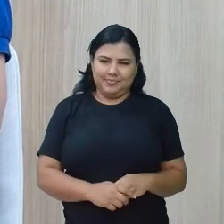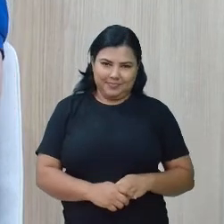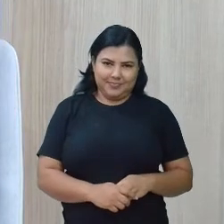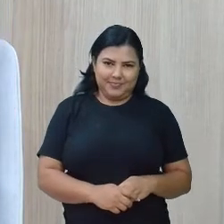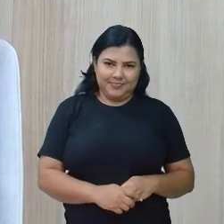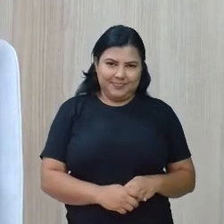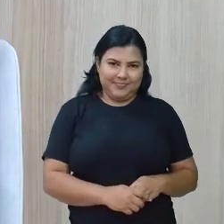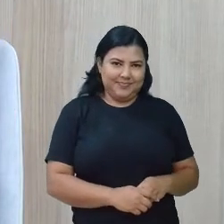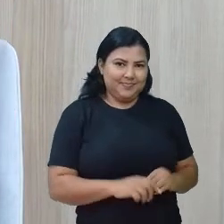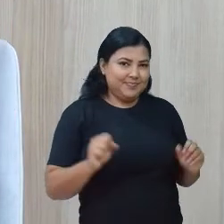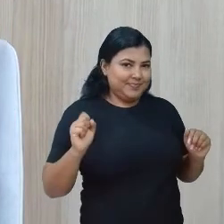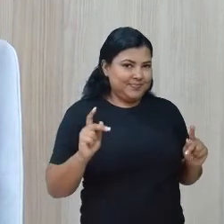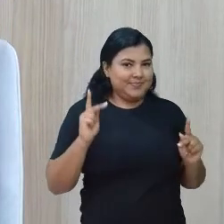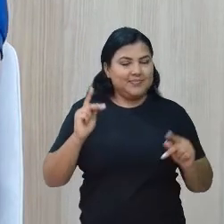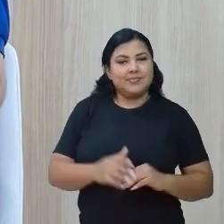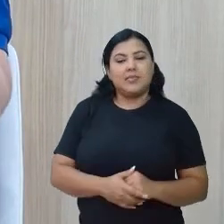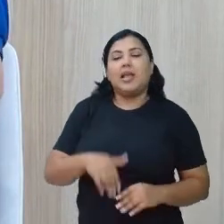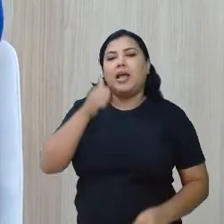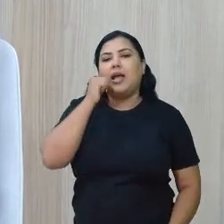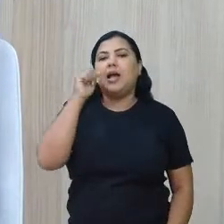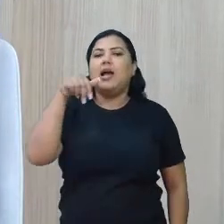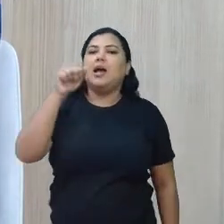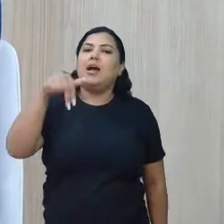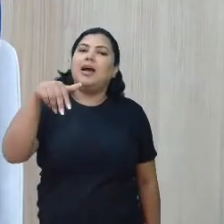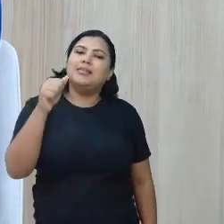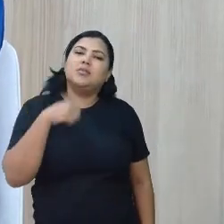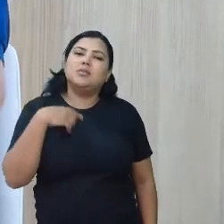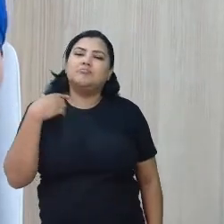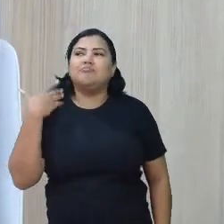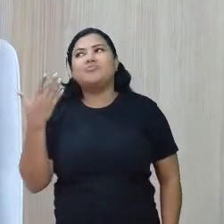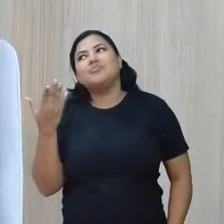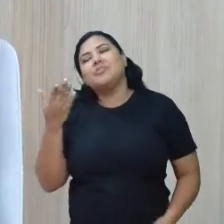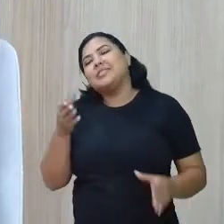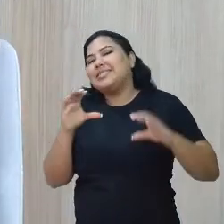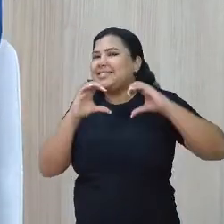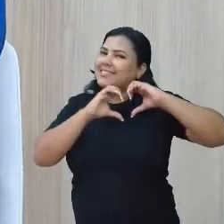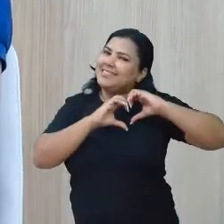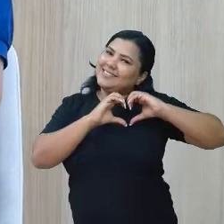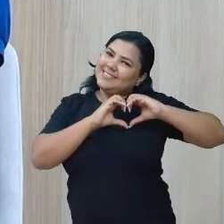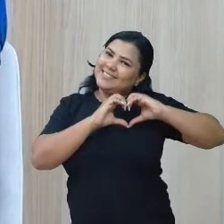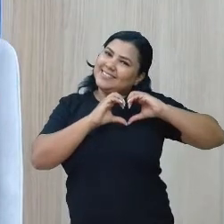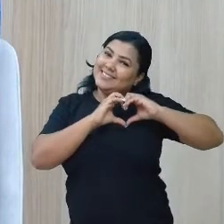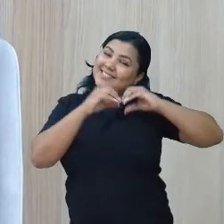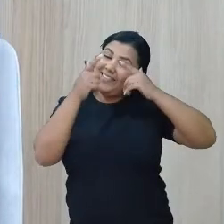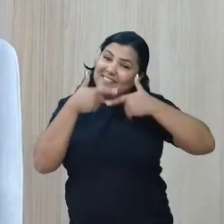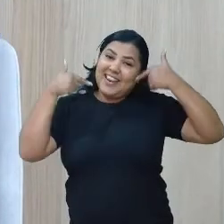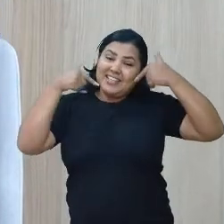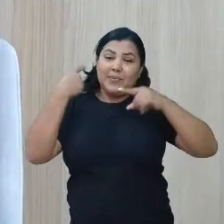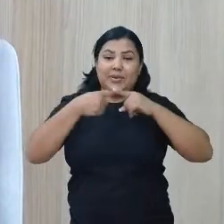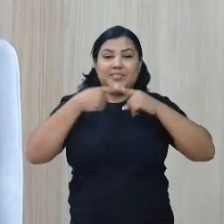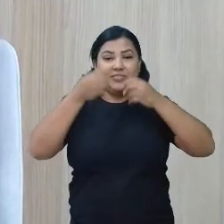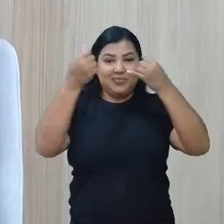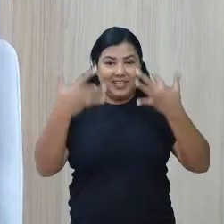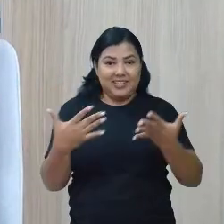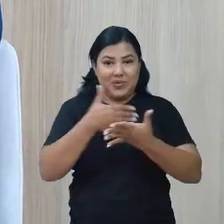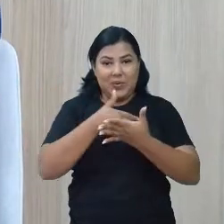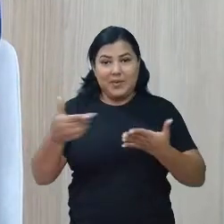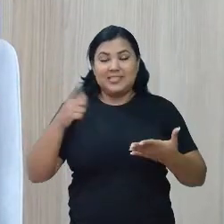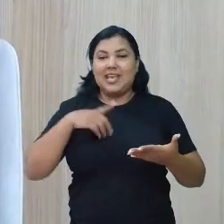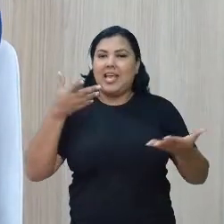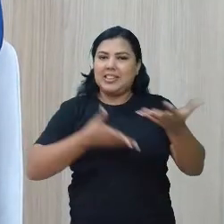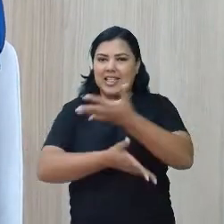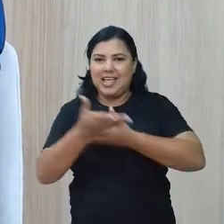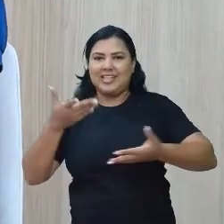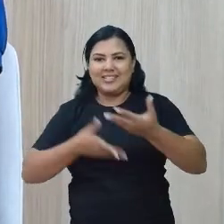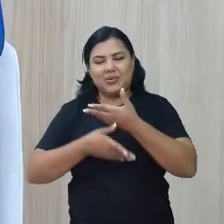de vocês, tá certo? A Ana colocou aqui uma carinha de coração, uma carinha feliz, assim, porque eu havia dito lá no comecinho que a interação